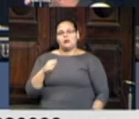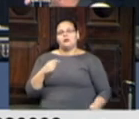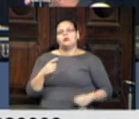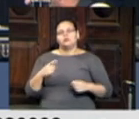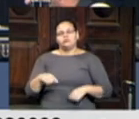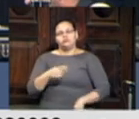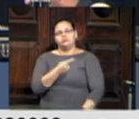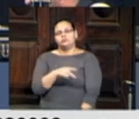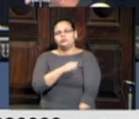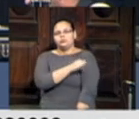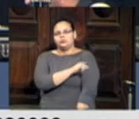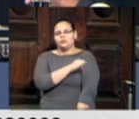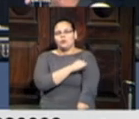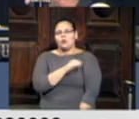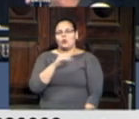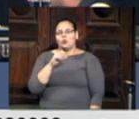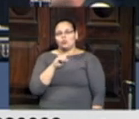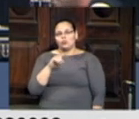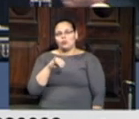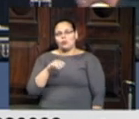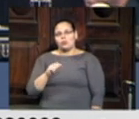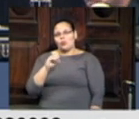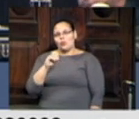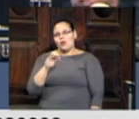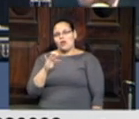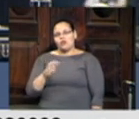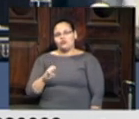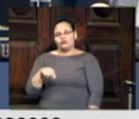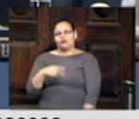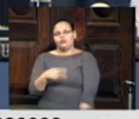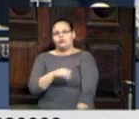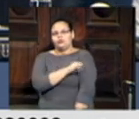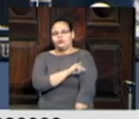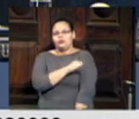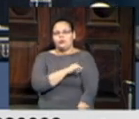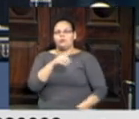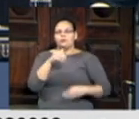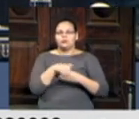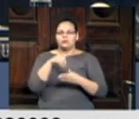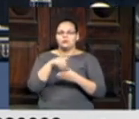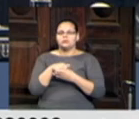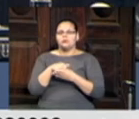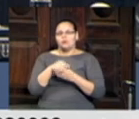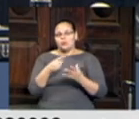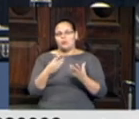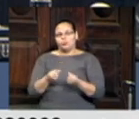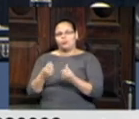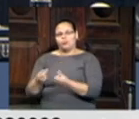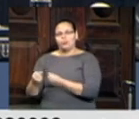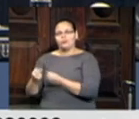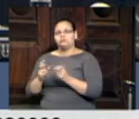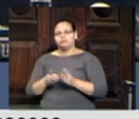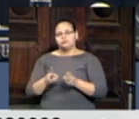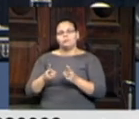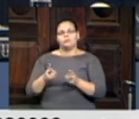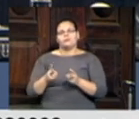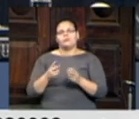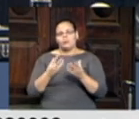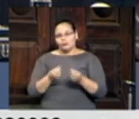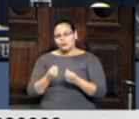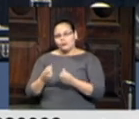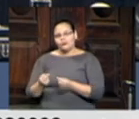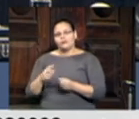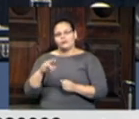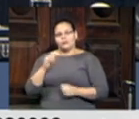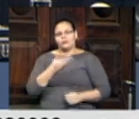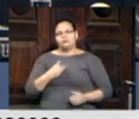Janeiro, zona oeste do Estado do Rio de Janeiro. Em votação. Os senhores que aprovam permaneçam como estão. Aprovado,